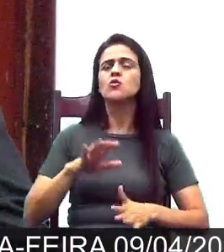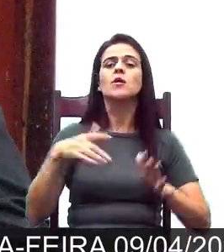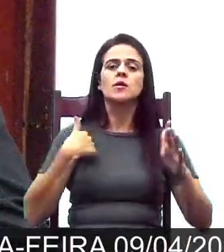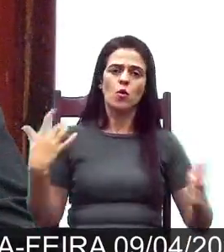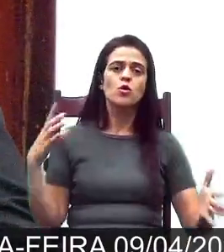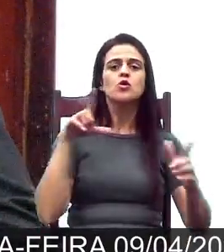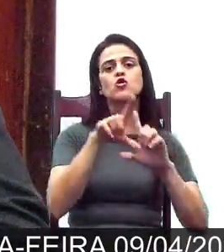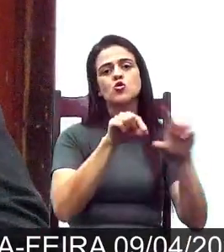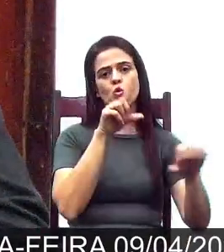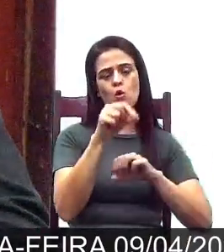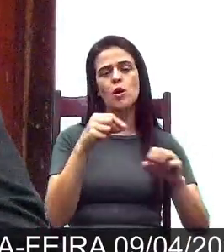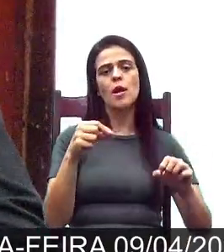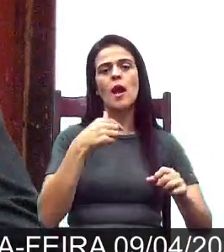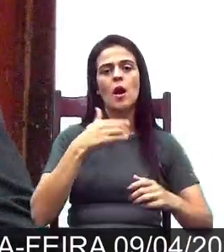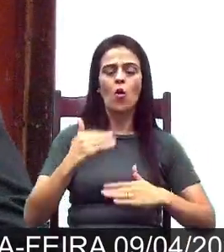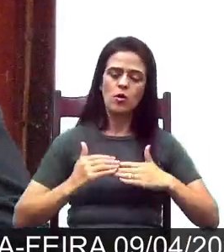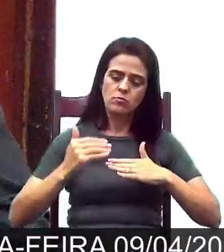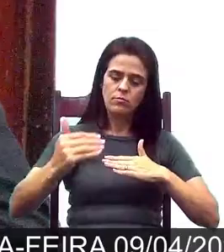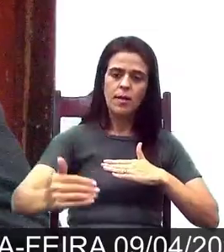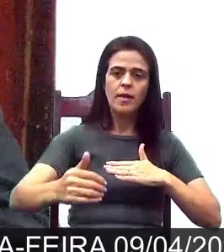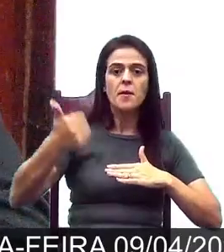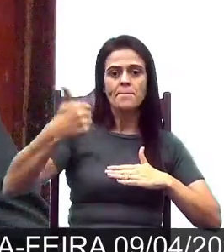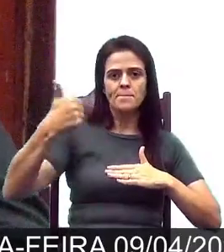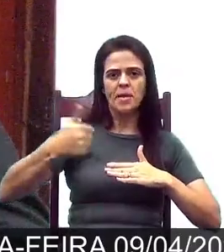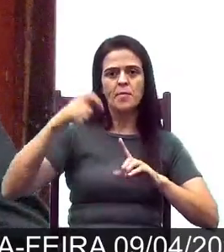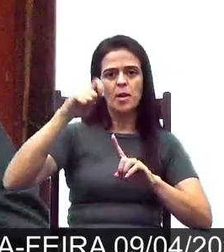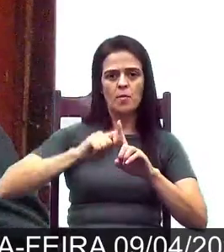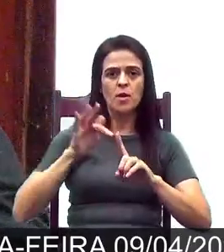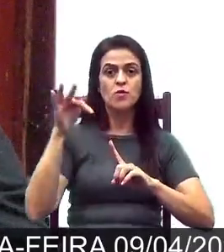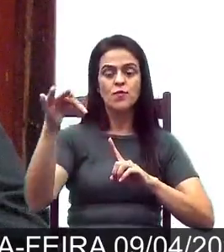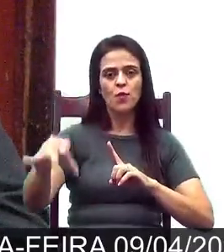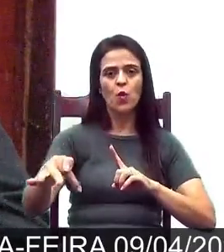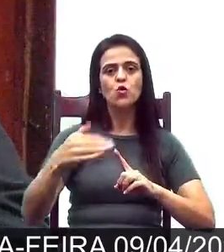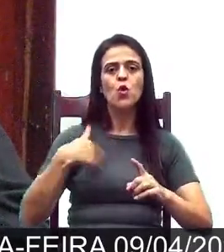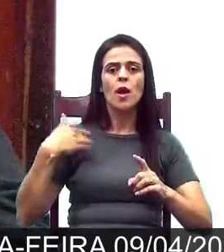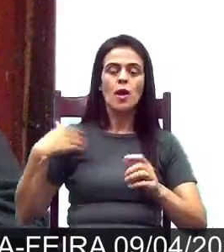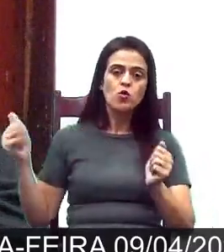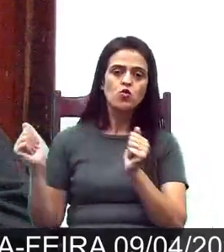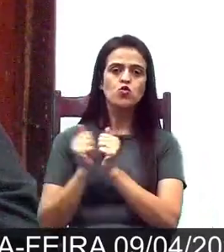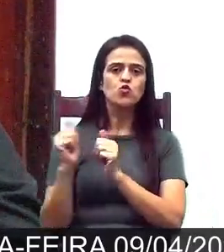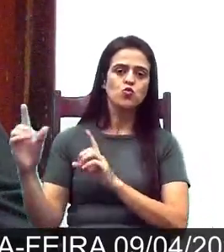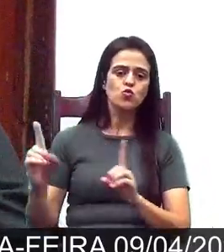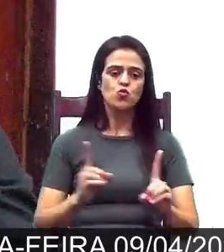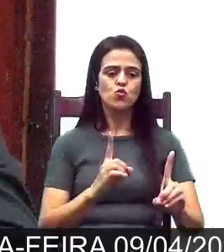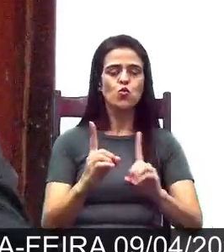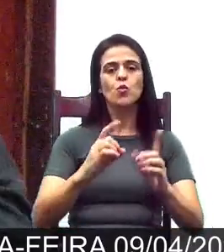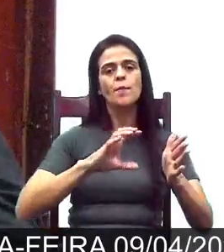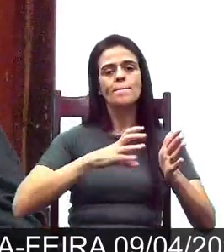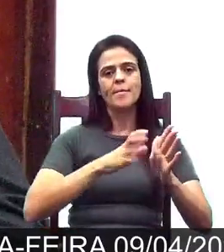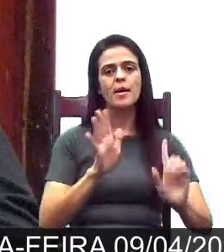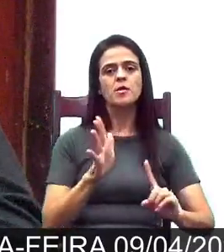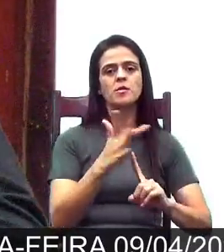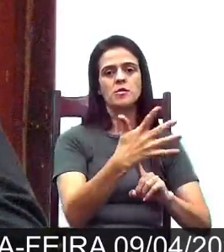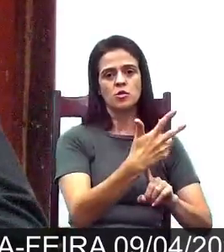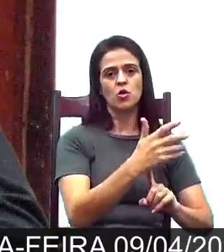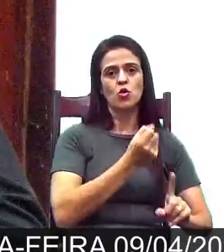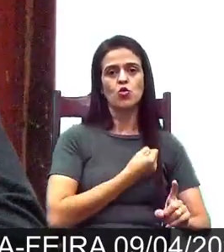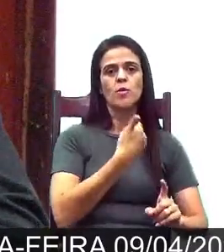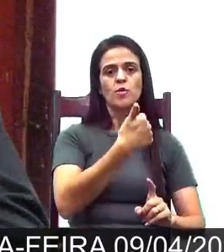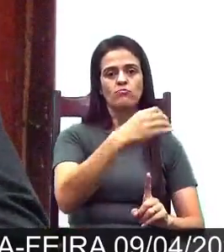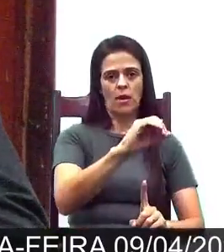partido, e a partir do dia 1º, hoje eu caminho nas fileiras do partido Republicano número